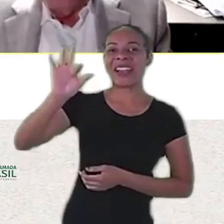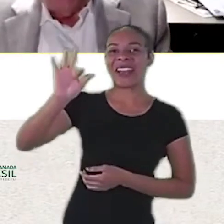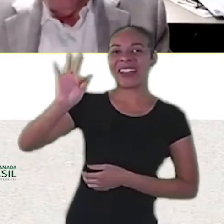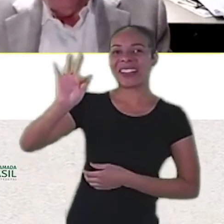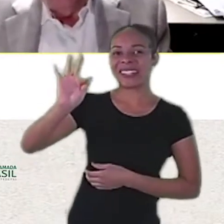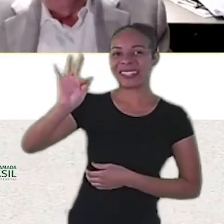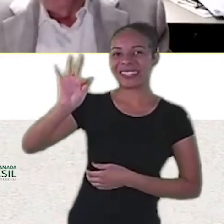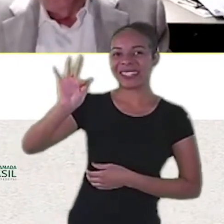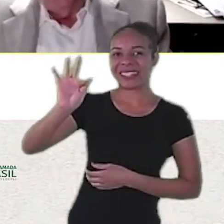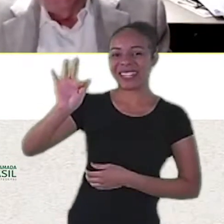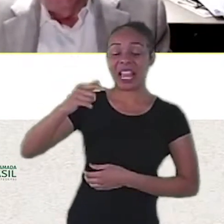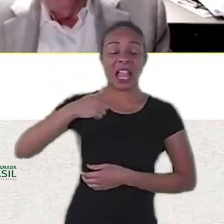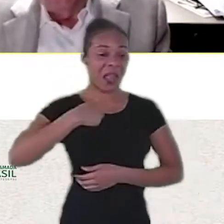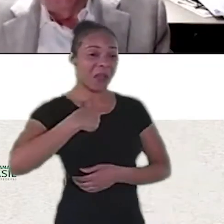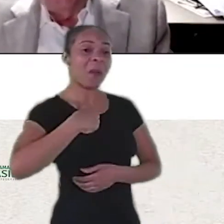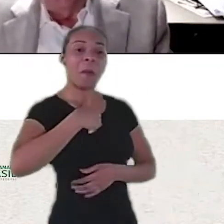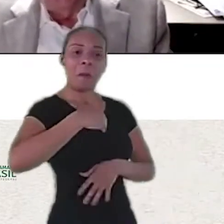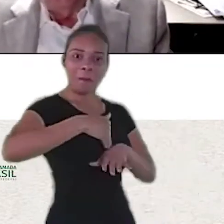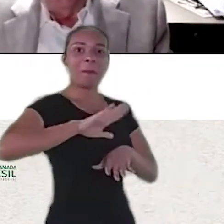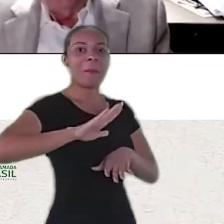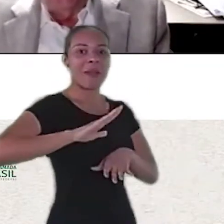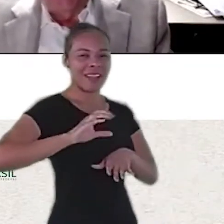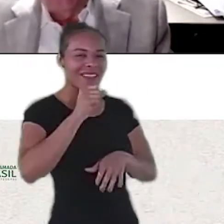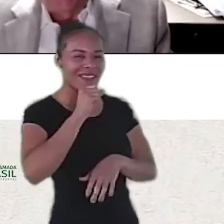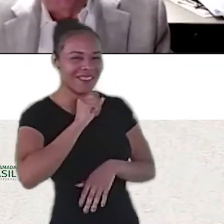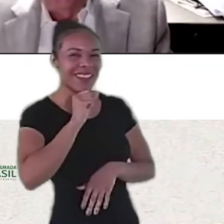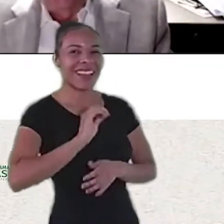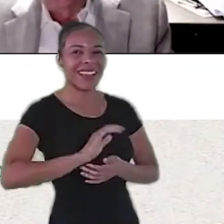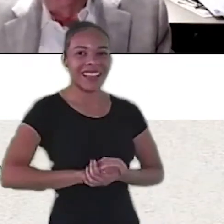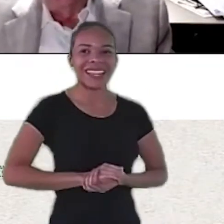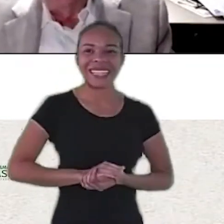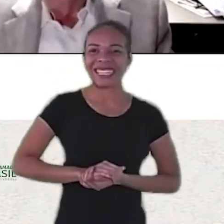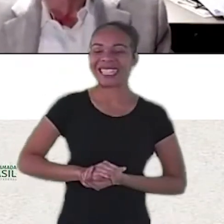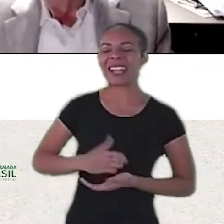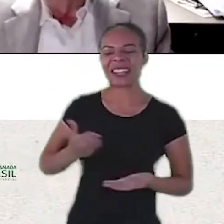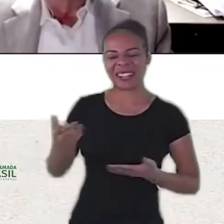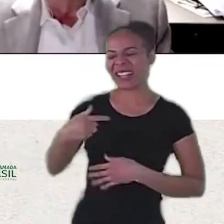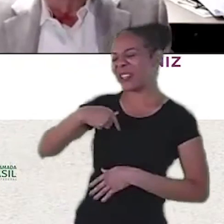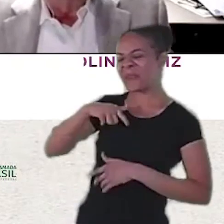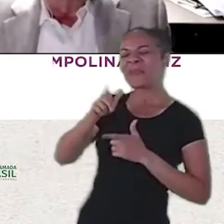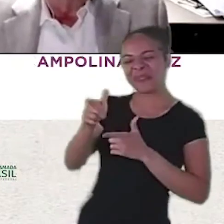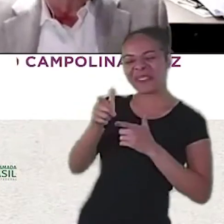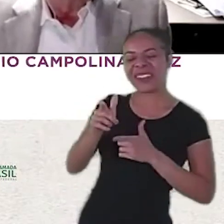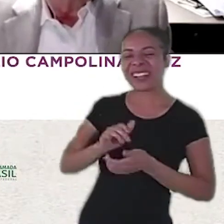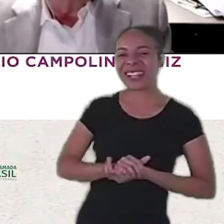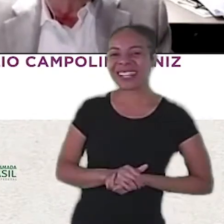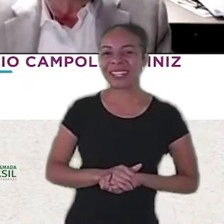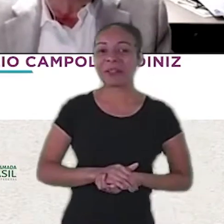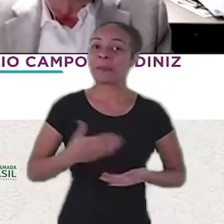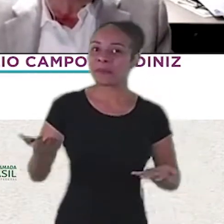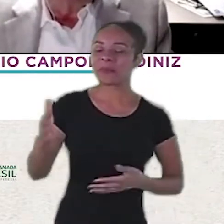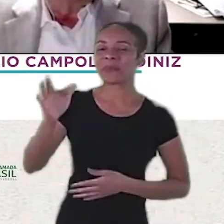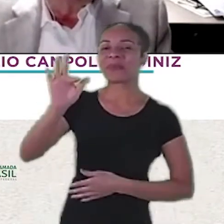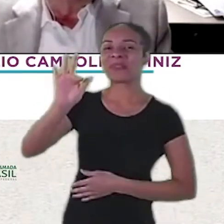Eu sou mais velho que ele. Eu sei, estou fazendo malandragem. Vamos lá. Francisco Paes Barreto.